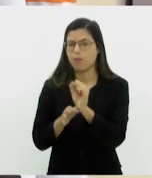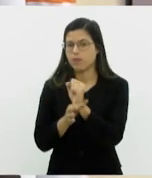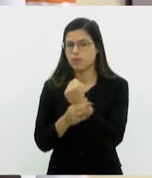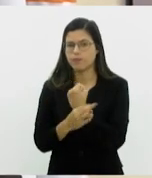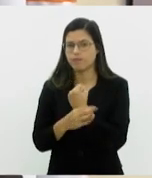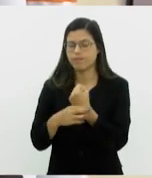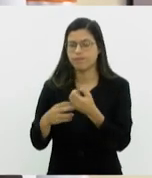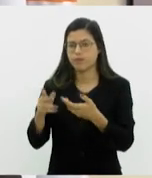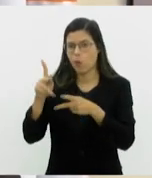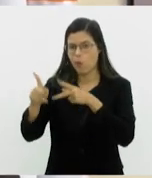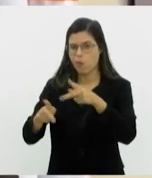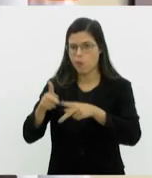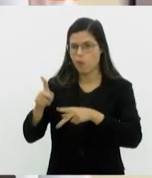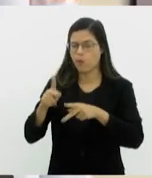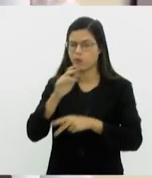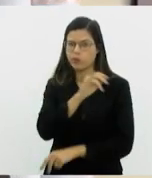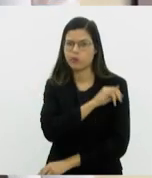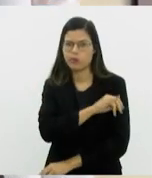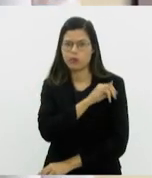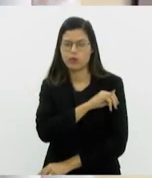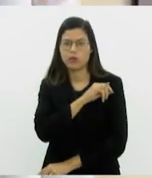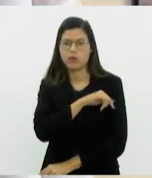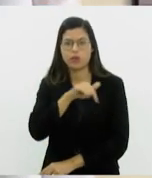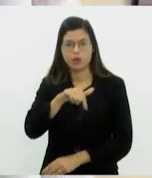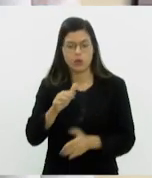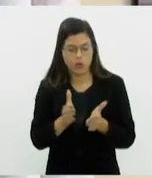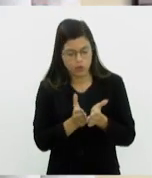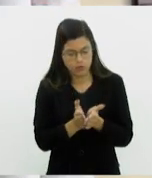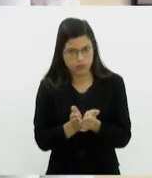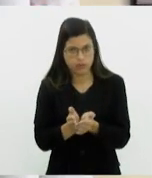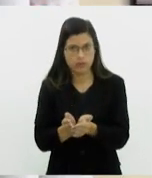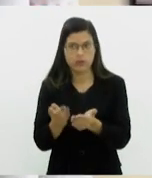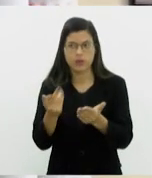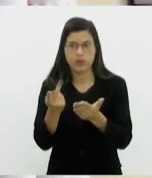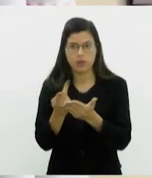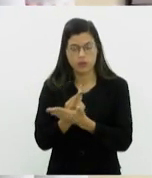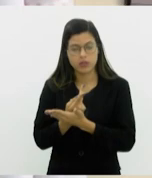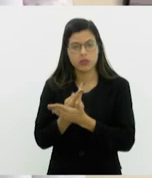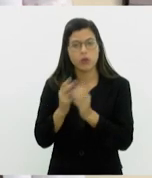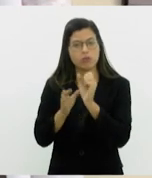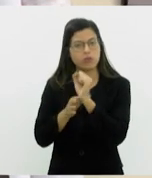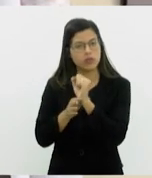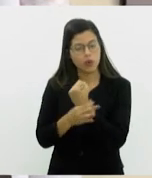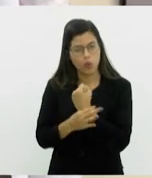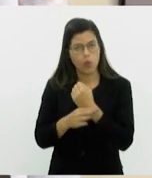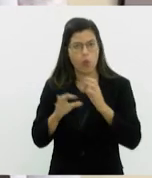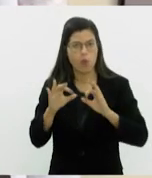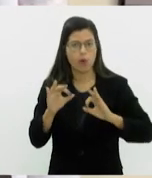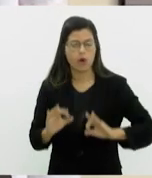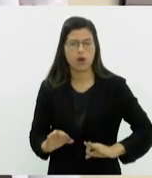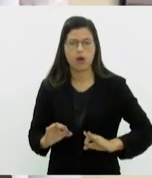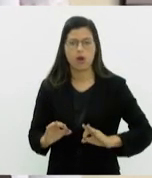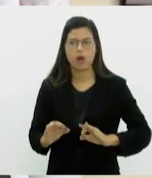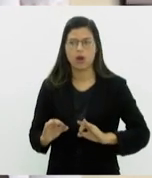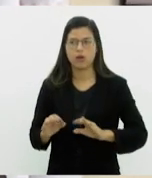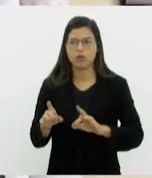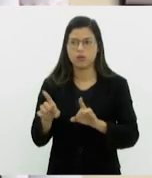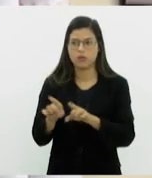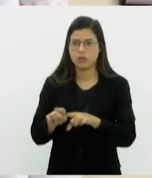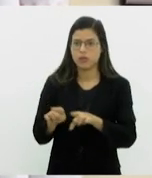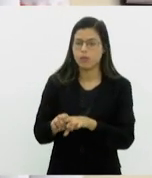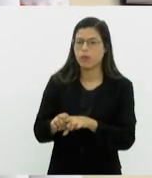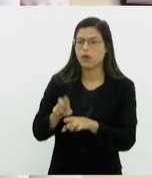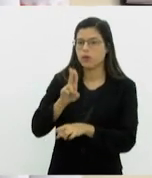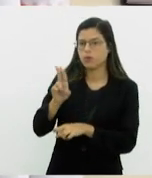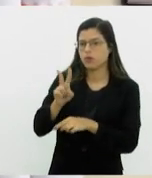população do estado do Rio de Janeiro que a passagem do porta-aviões aconteceu de forma segura, considerando as medidas